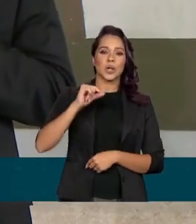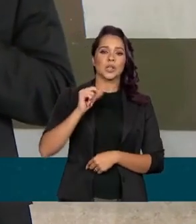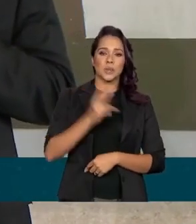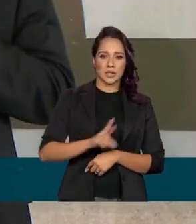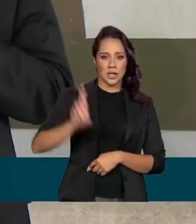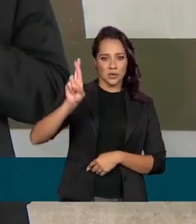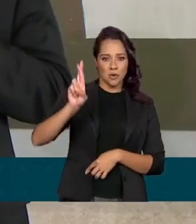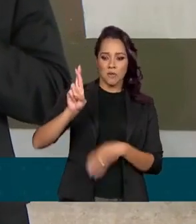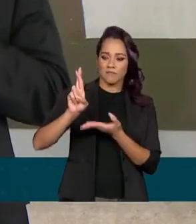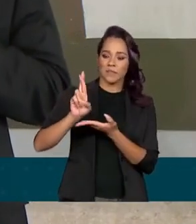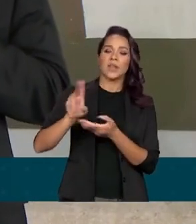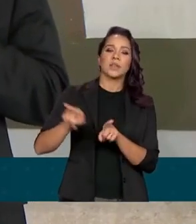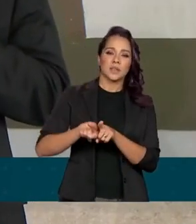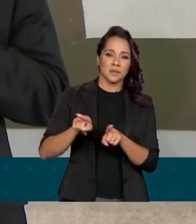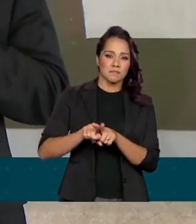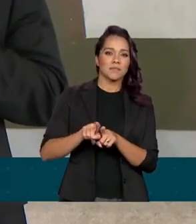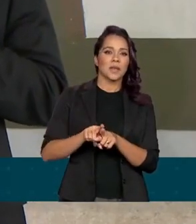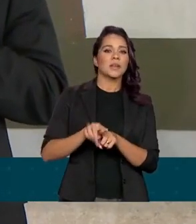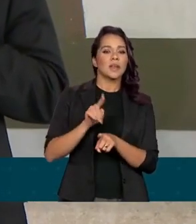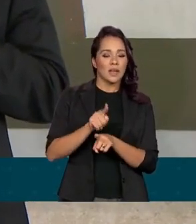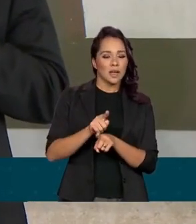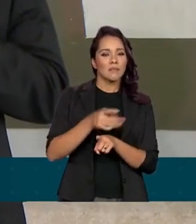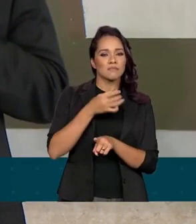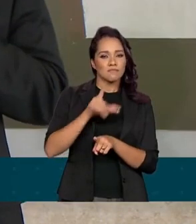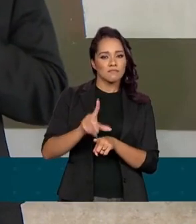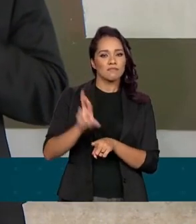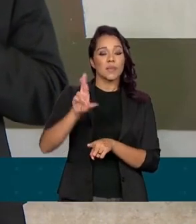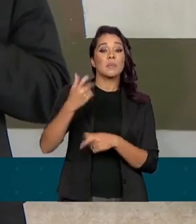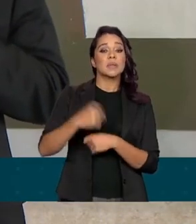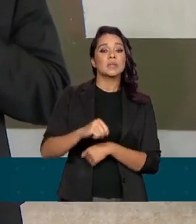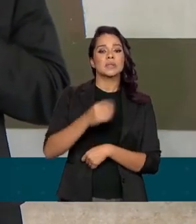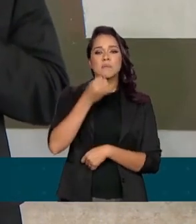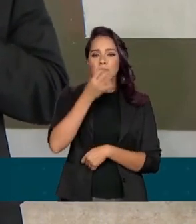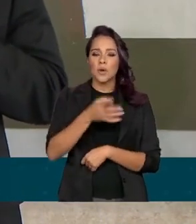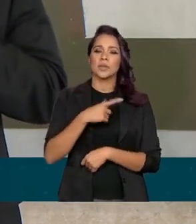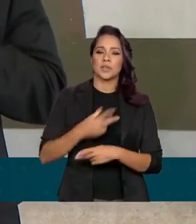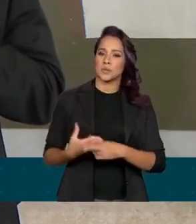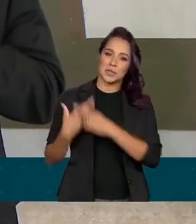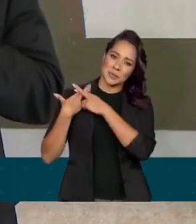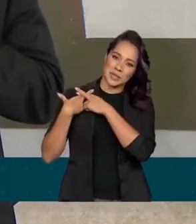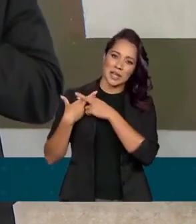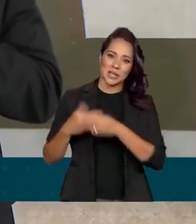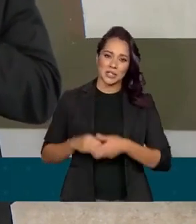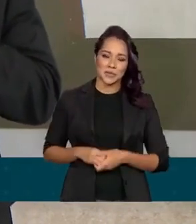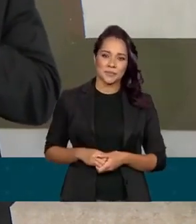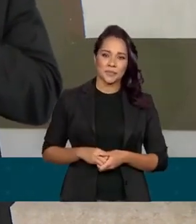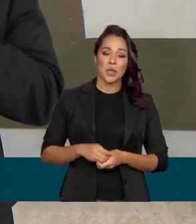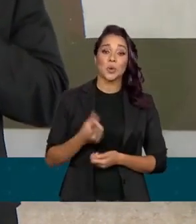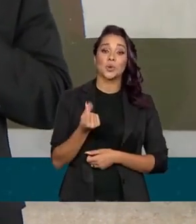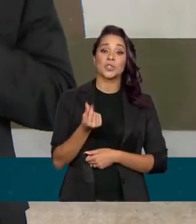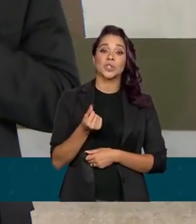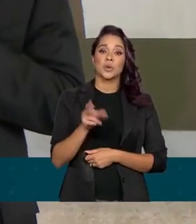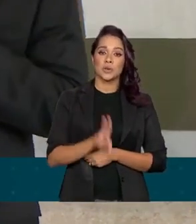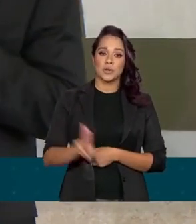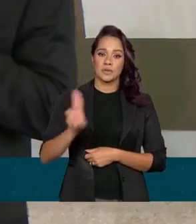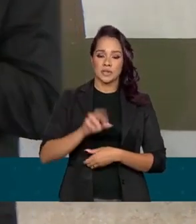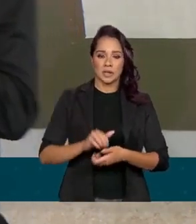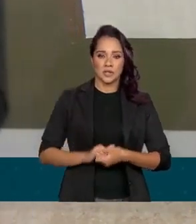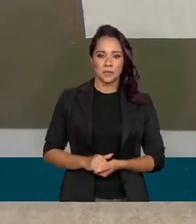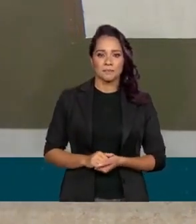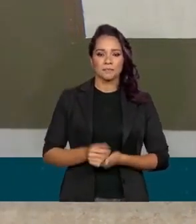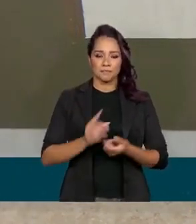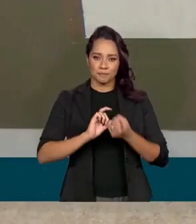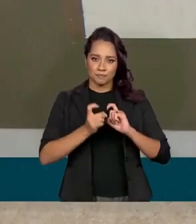reitor também é gostoso ser eleito, mas também deve ser gostoso ter responsabilidade com o dinheiro da universidade,